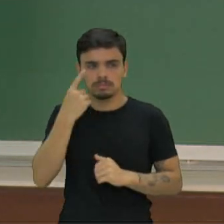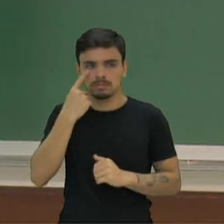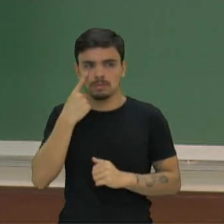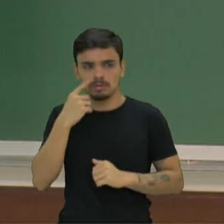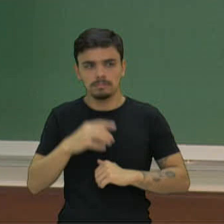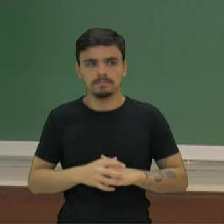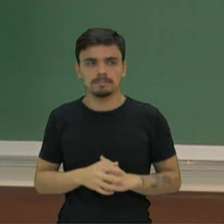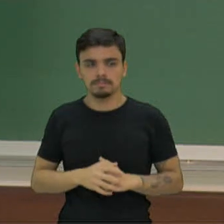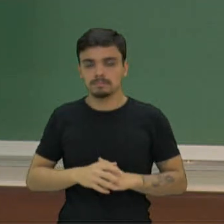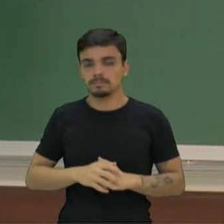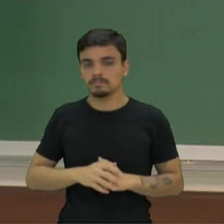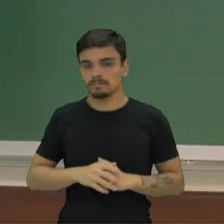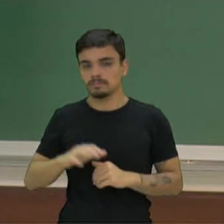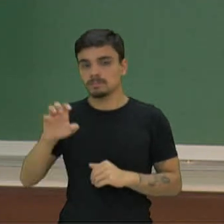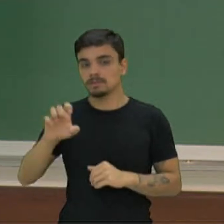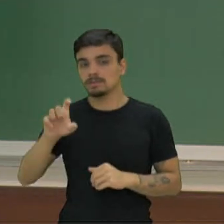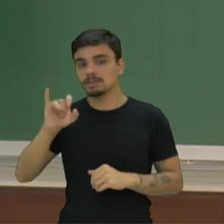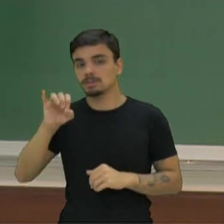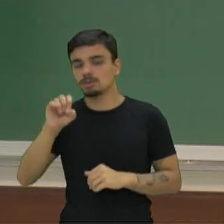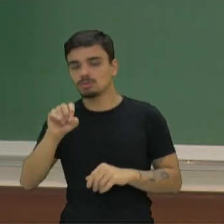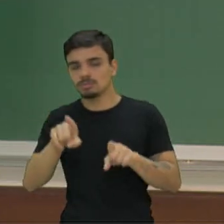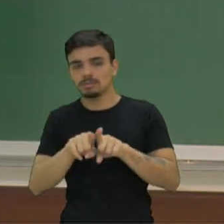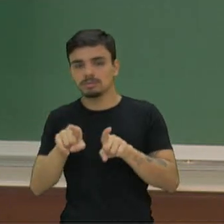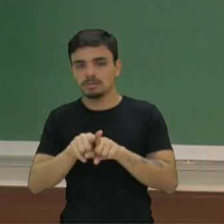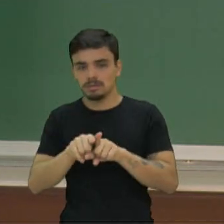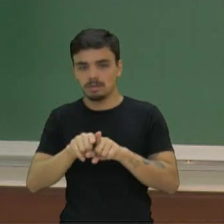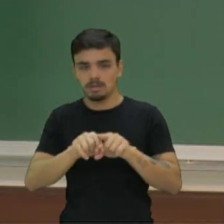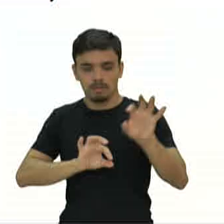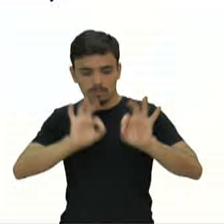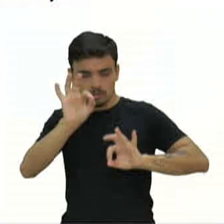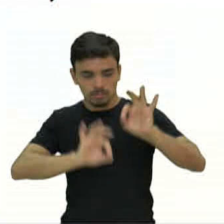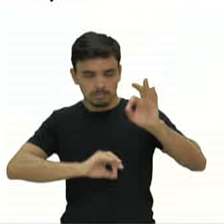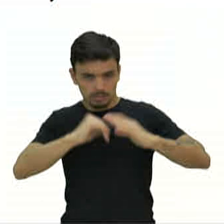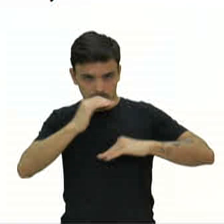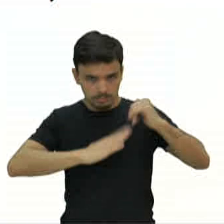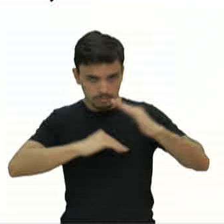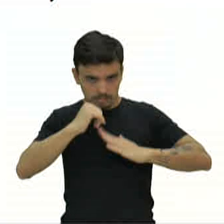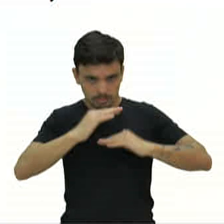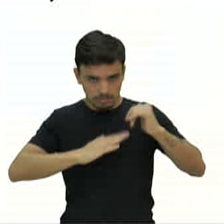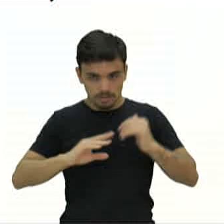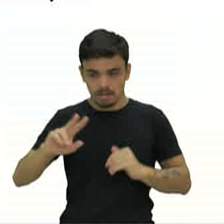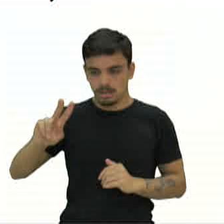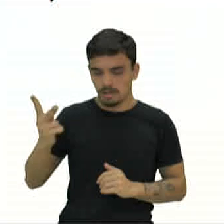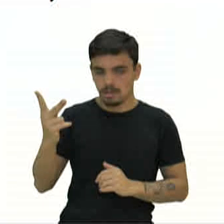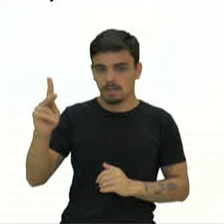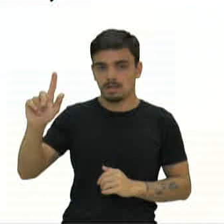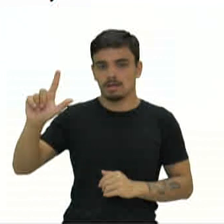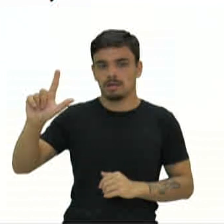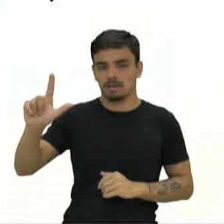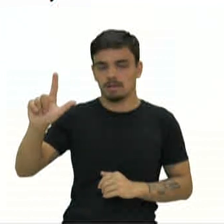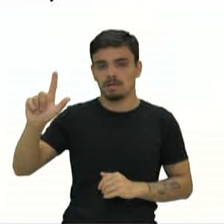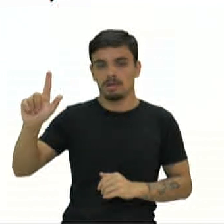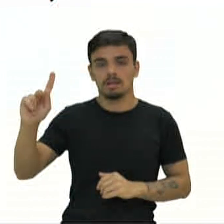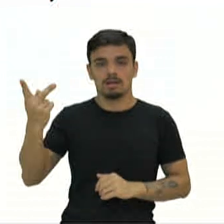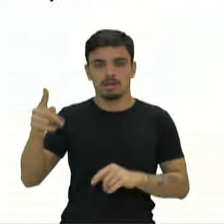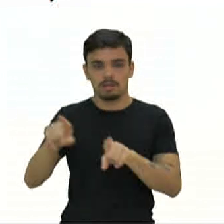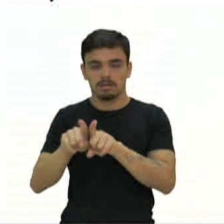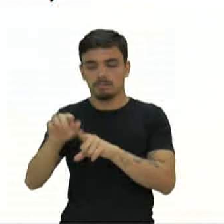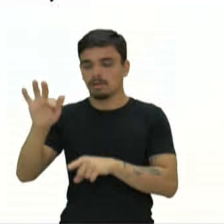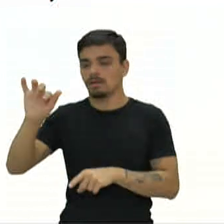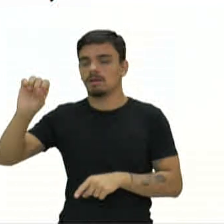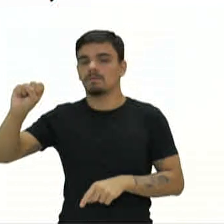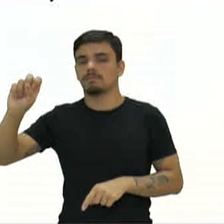hipotálamo-hipófise induz a adenohipófise a produzir os hormônios LH e FSH. O LH e